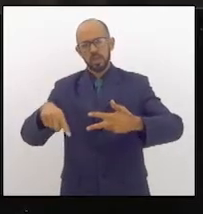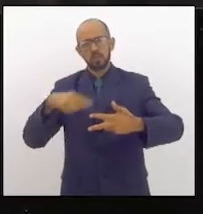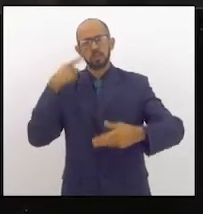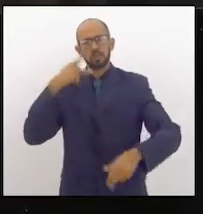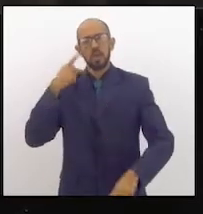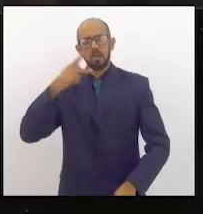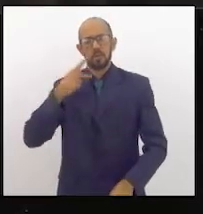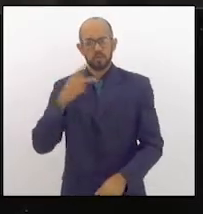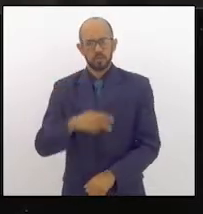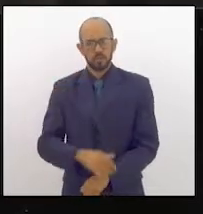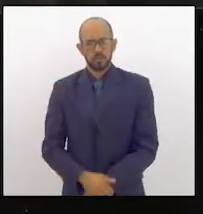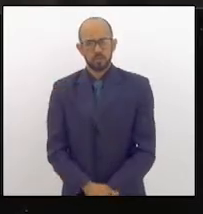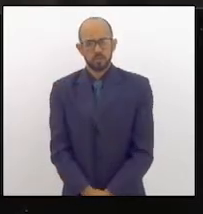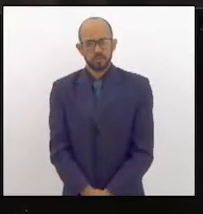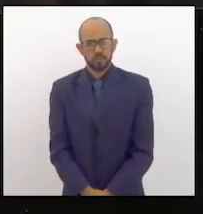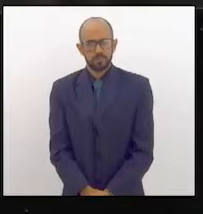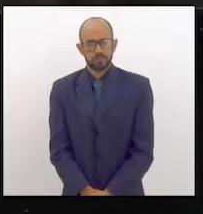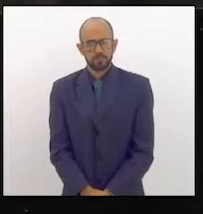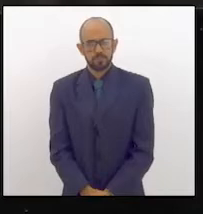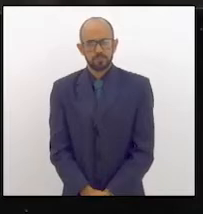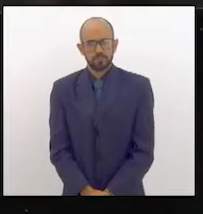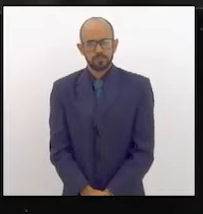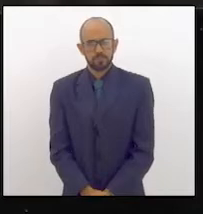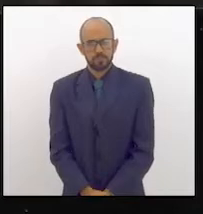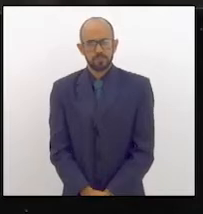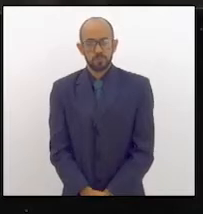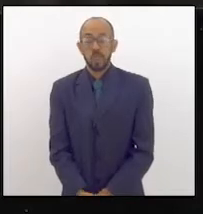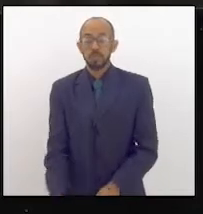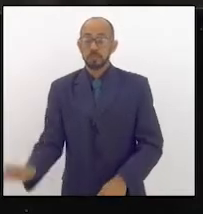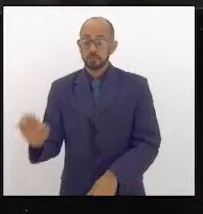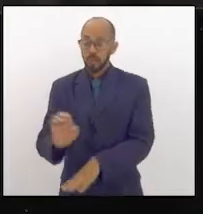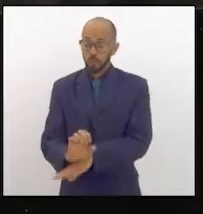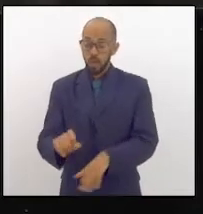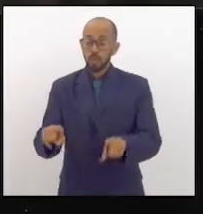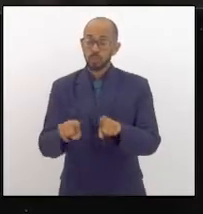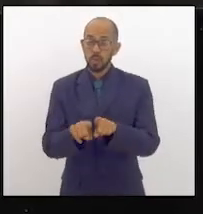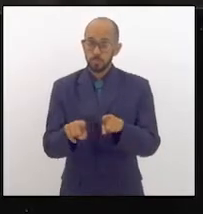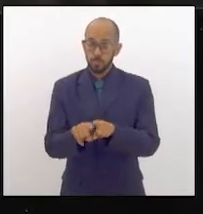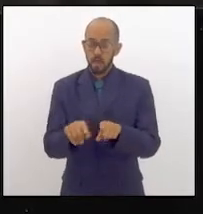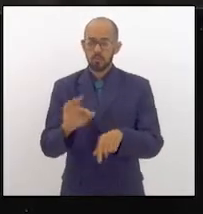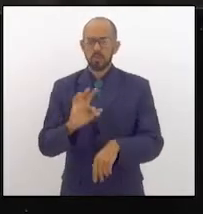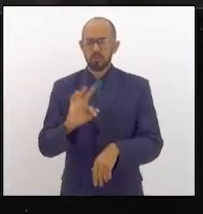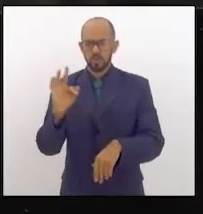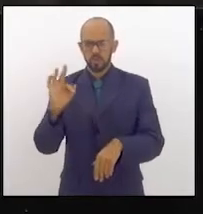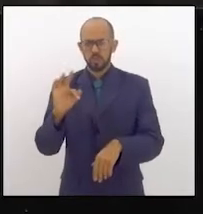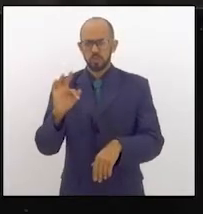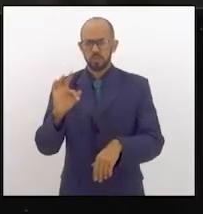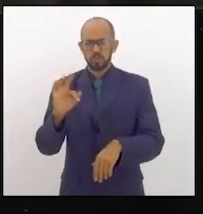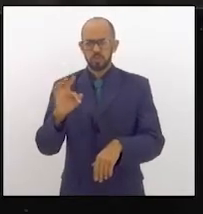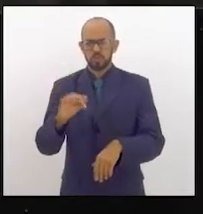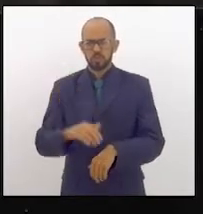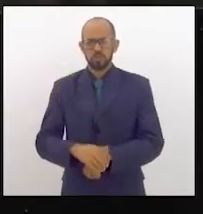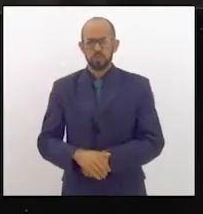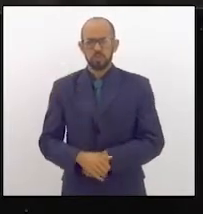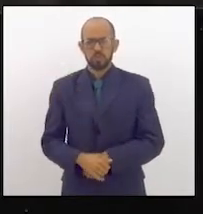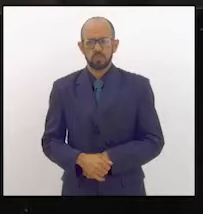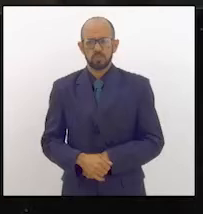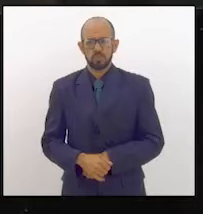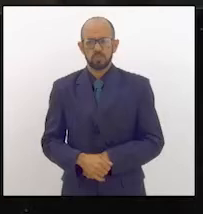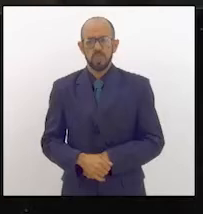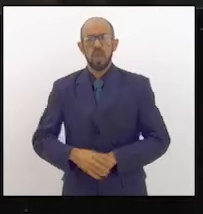Parlamento estadual e Nacional e nós precisamos